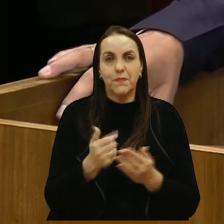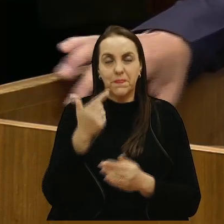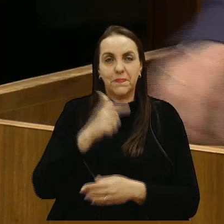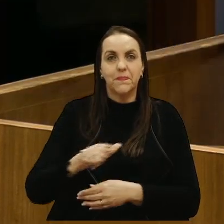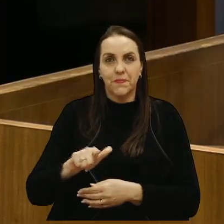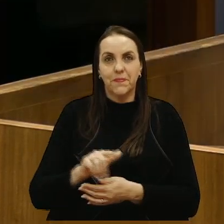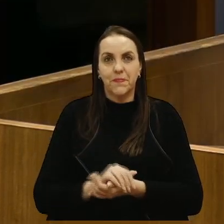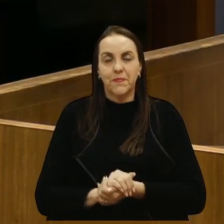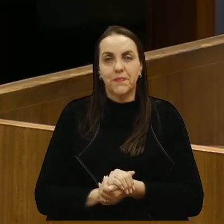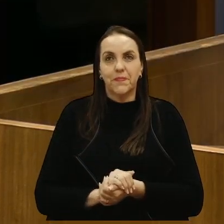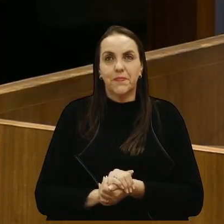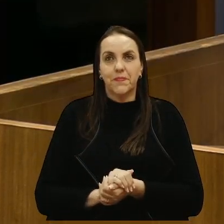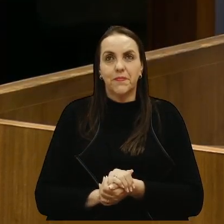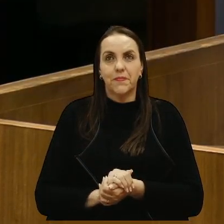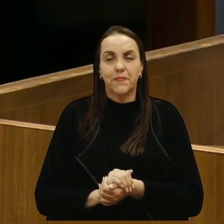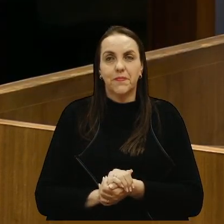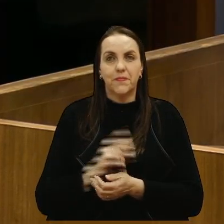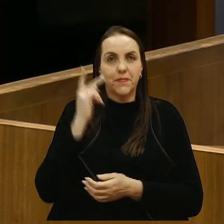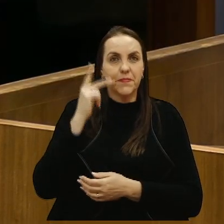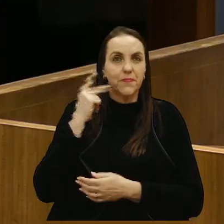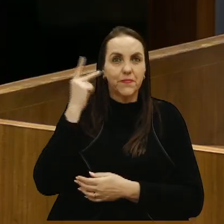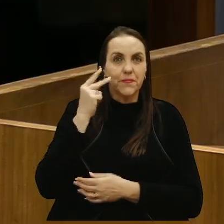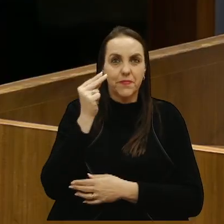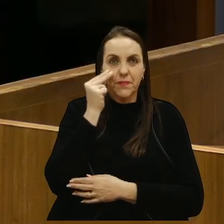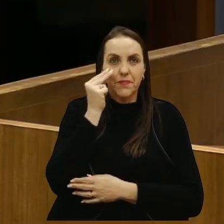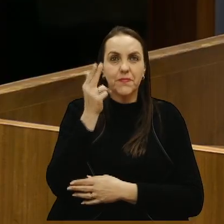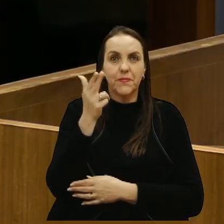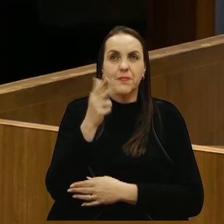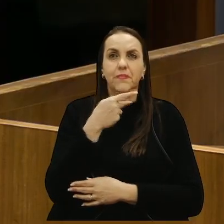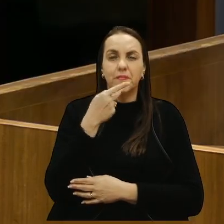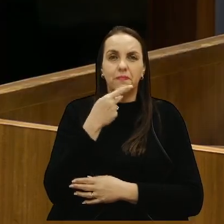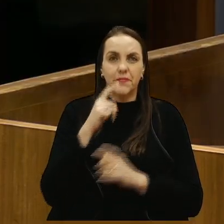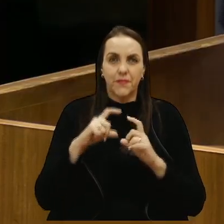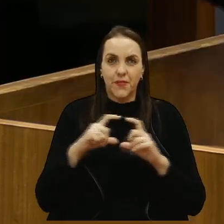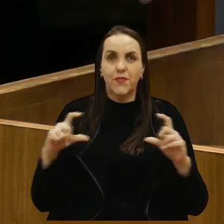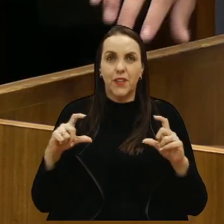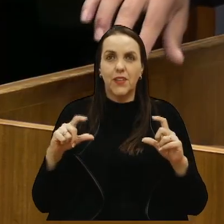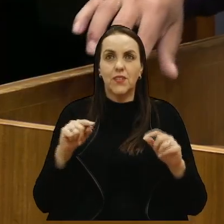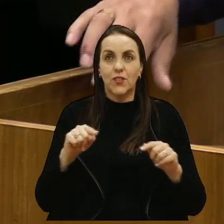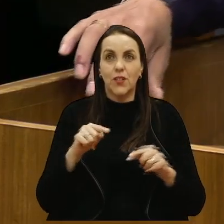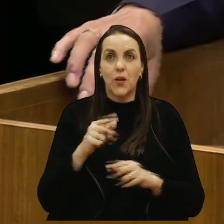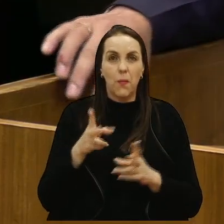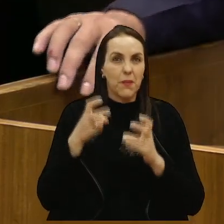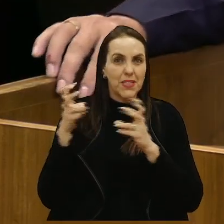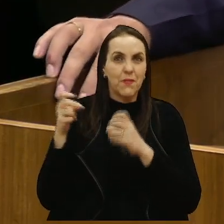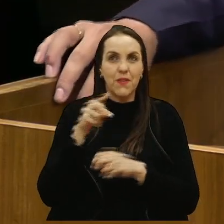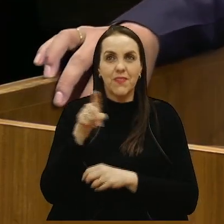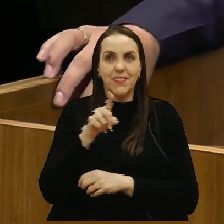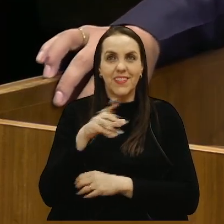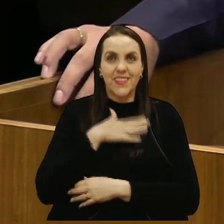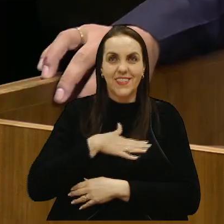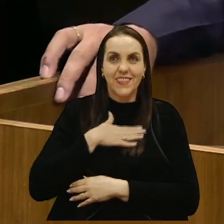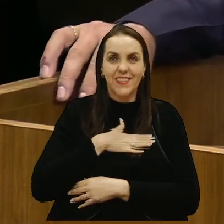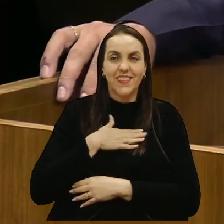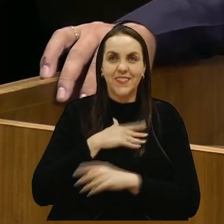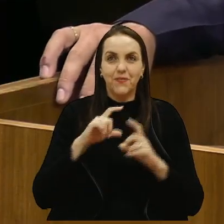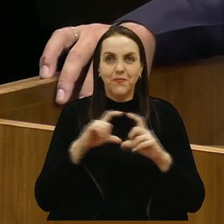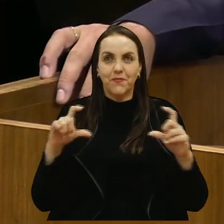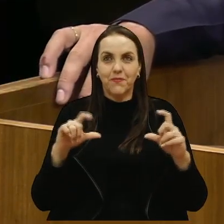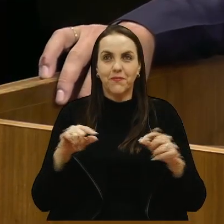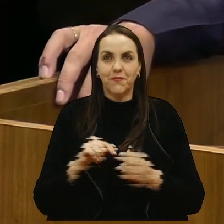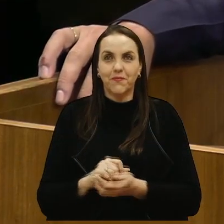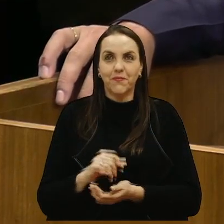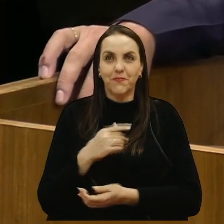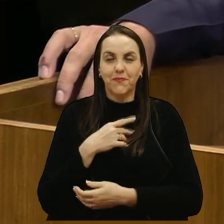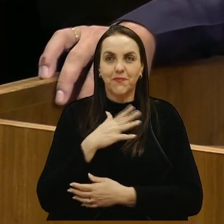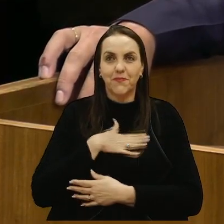vez. E, vereador Cláudio, eu quero deixar uma frase, eu percebi que vocês gostam muito de frases, os senhores gostam, né? Eu quero deixar uma frase também